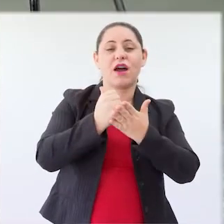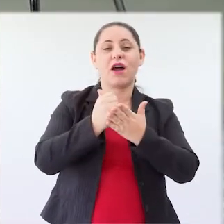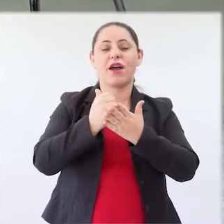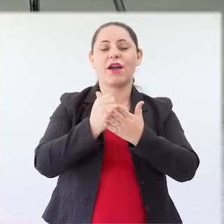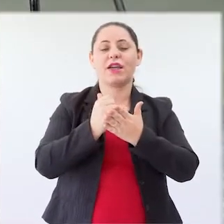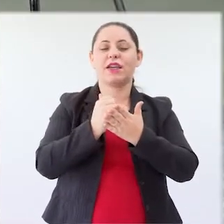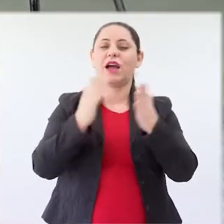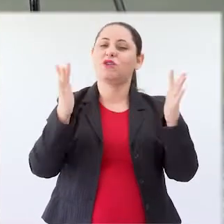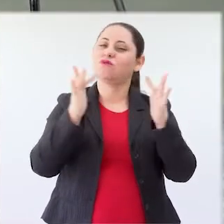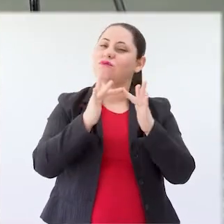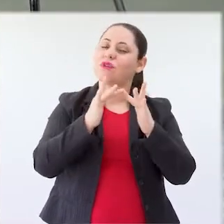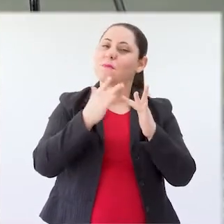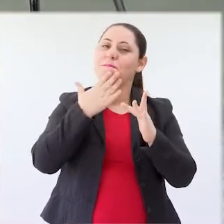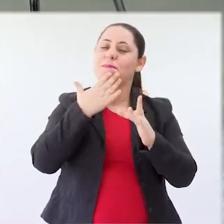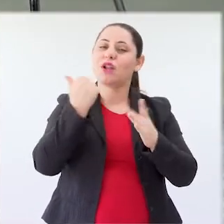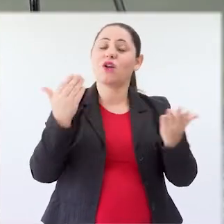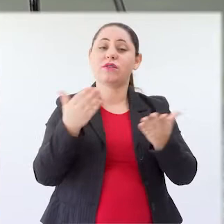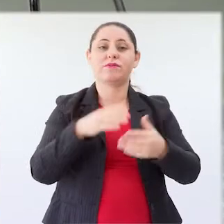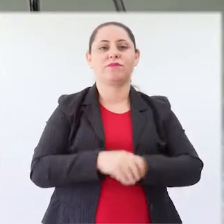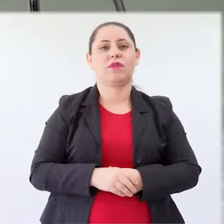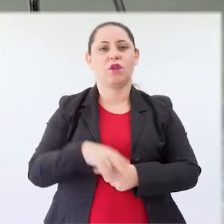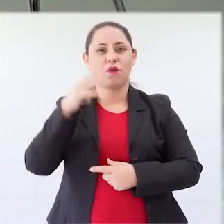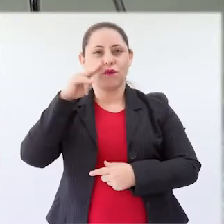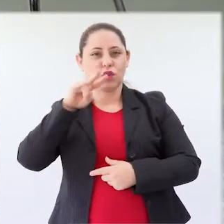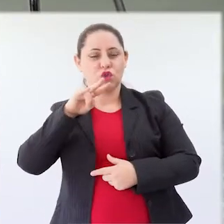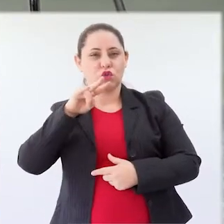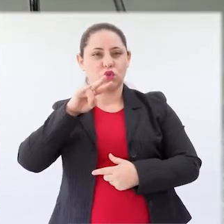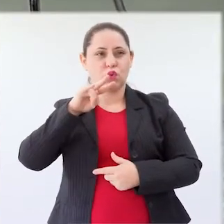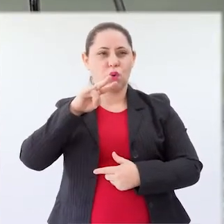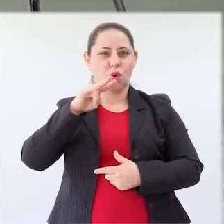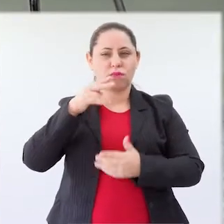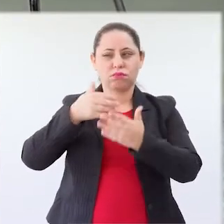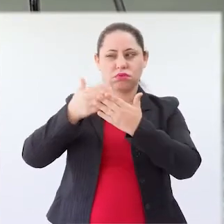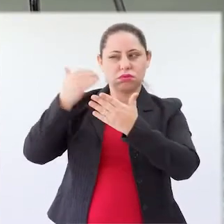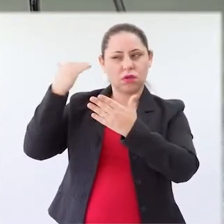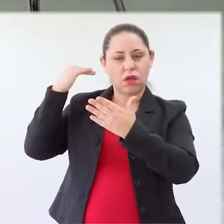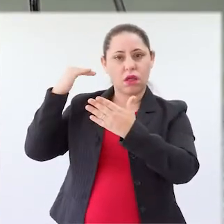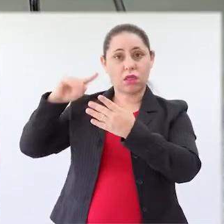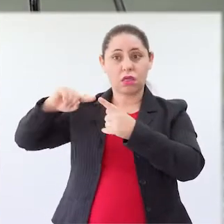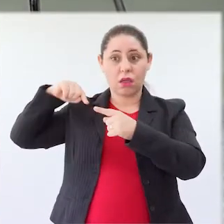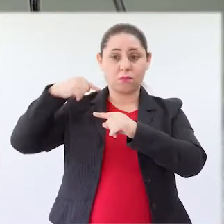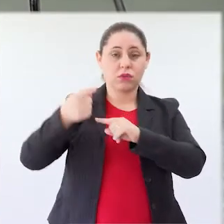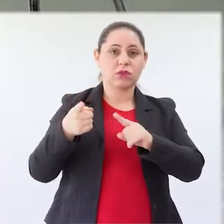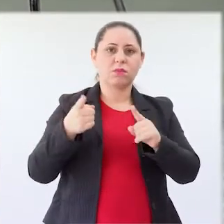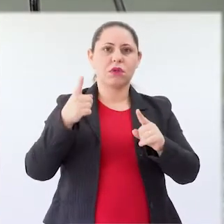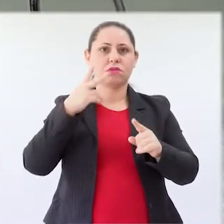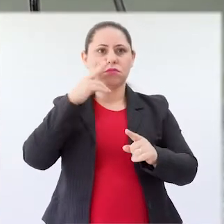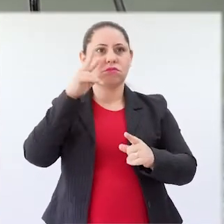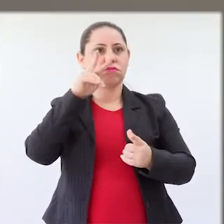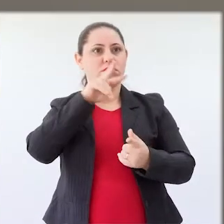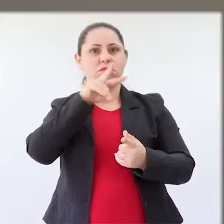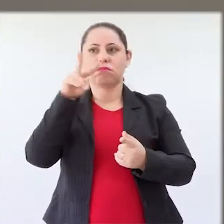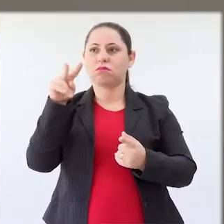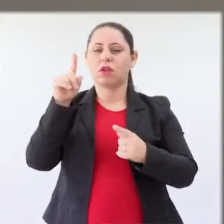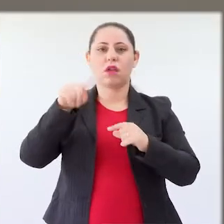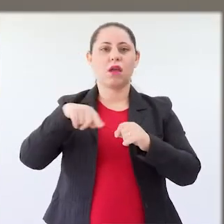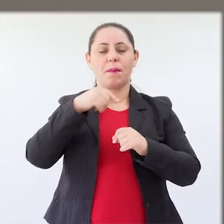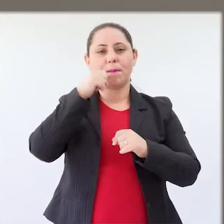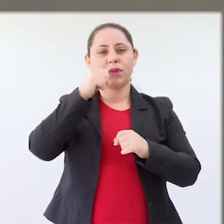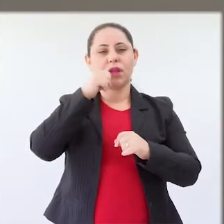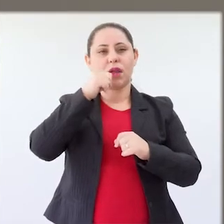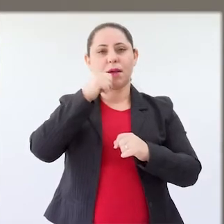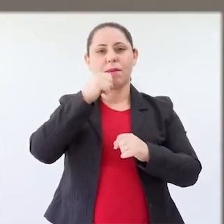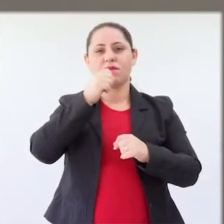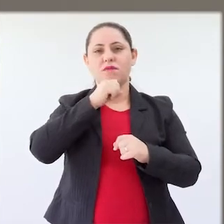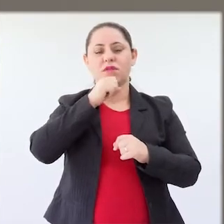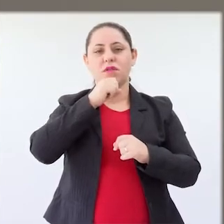com mais afinidade com nós. Doutora, eu vejo assim o antes e depois, assim, que é impressionante, né? Tem mulheres que parece que